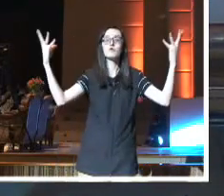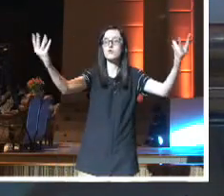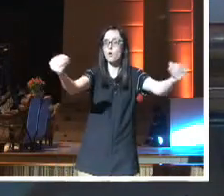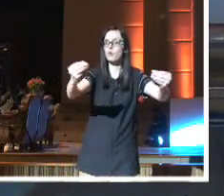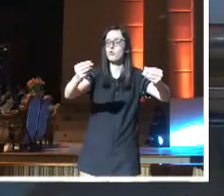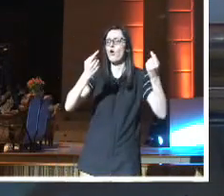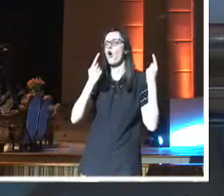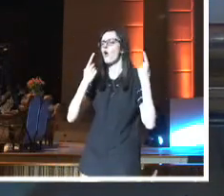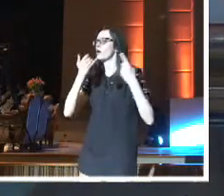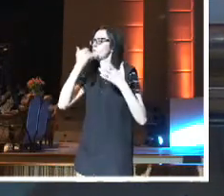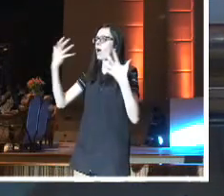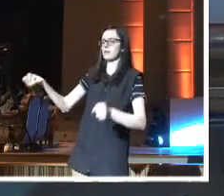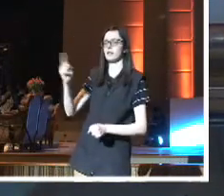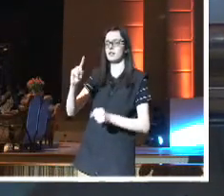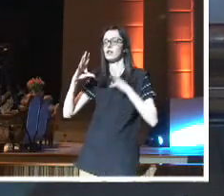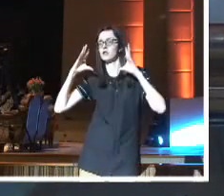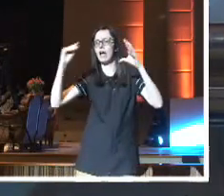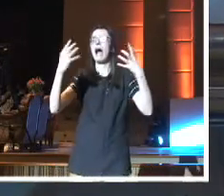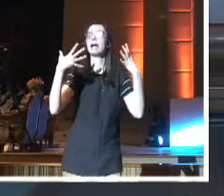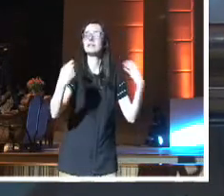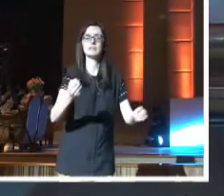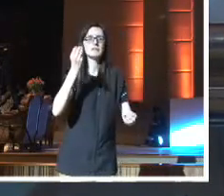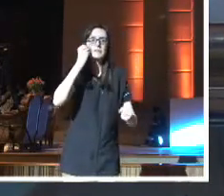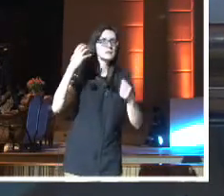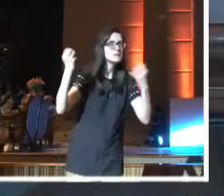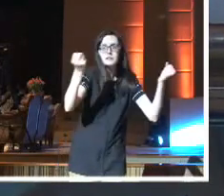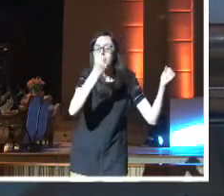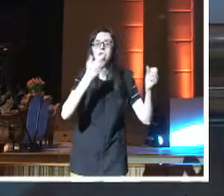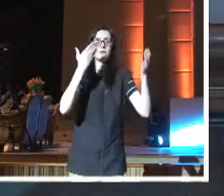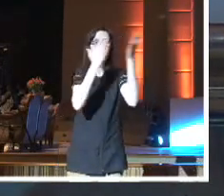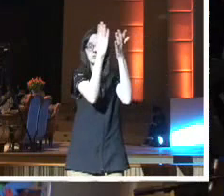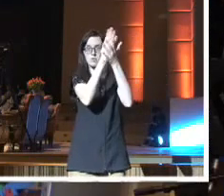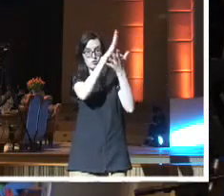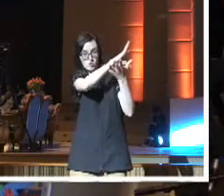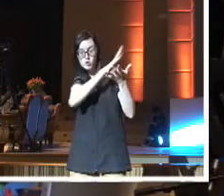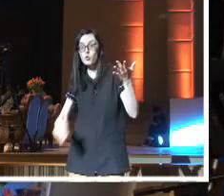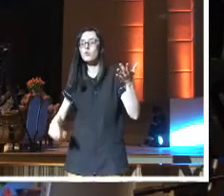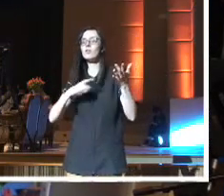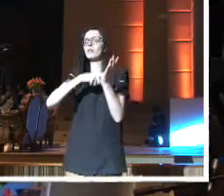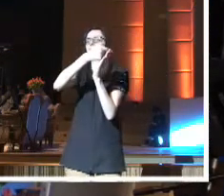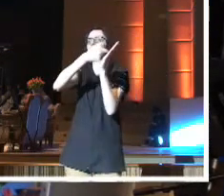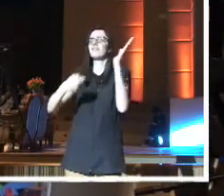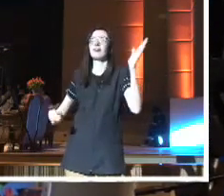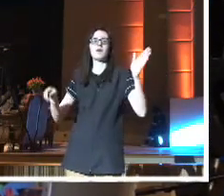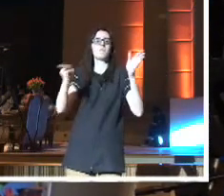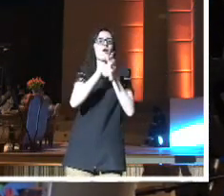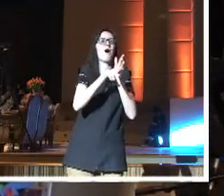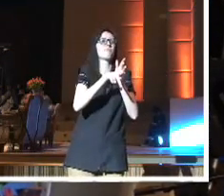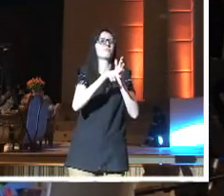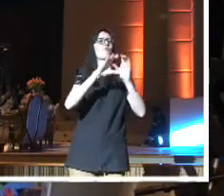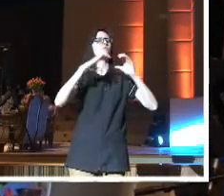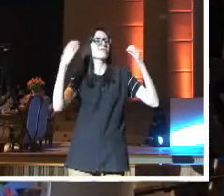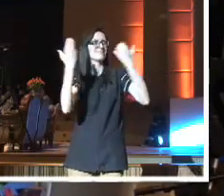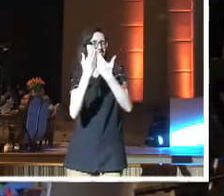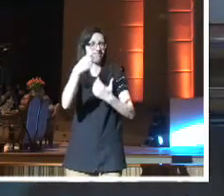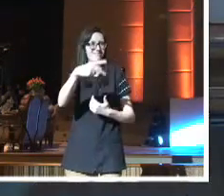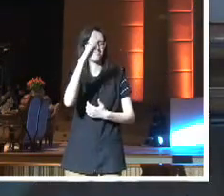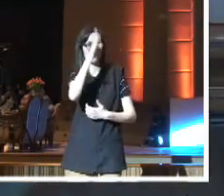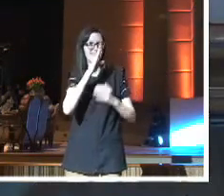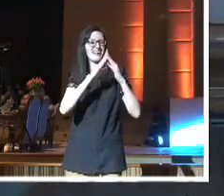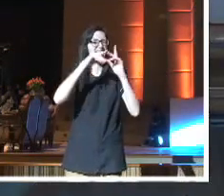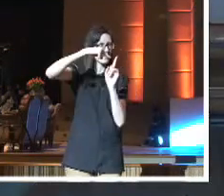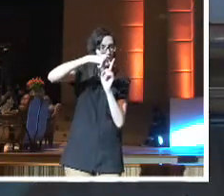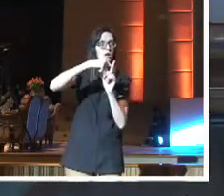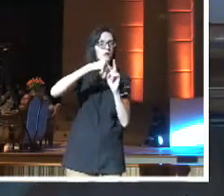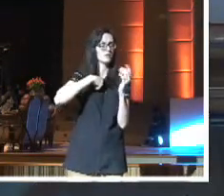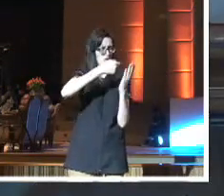mundo corriam, porque até 6 horas da tarde tinha que aprovar tudo, senão ficava tudo enrolado, toda a gestão ficava enrolada. E aí aqueles que eram